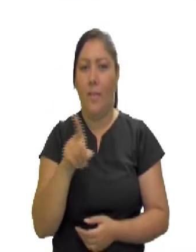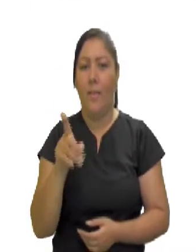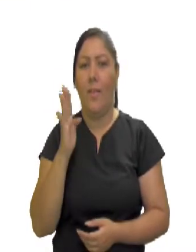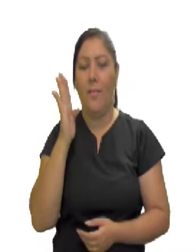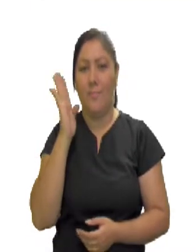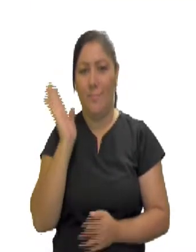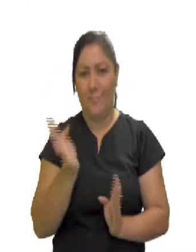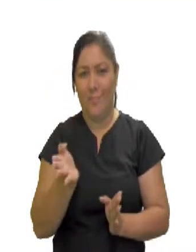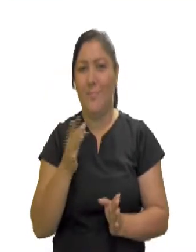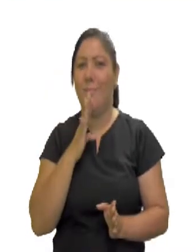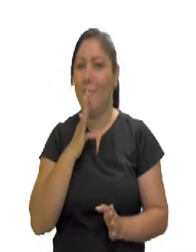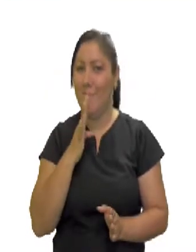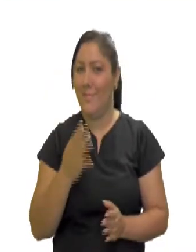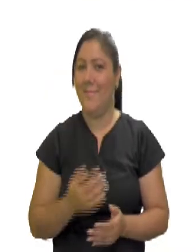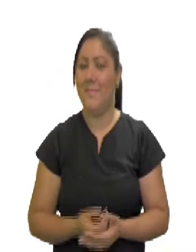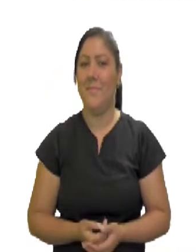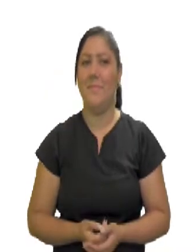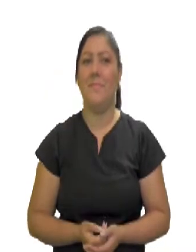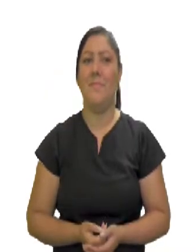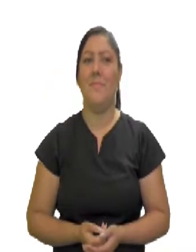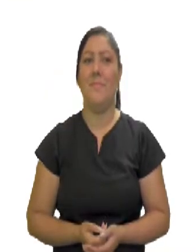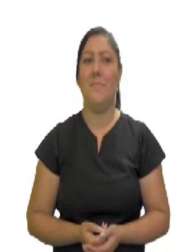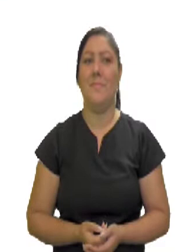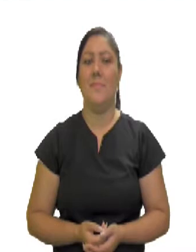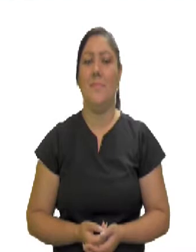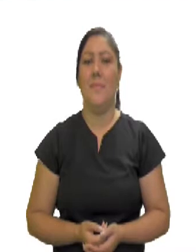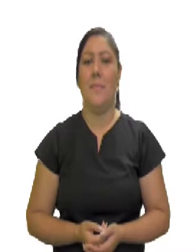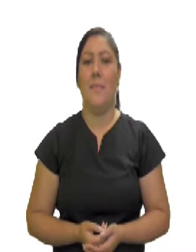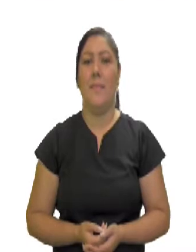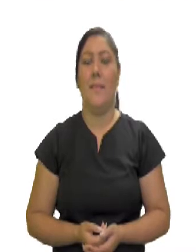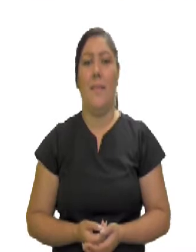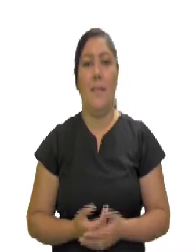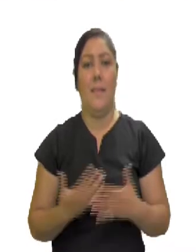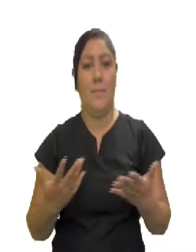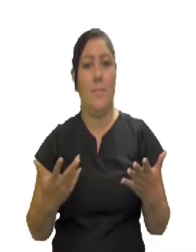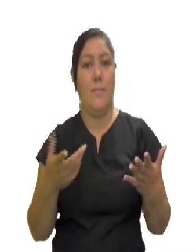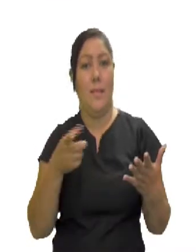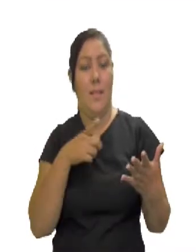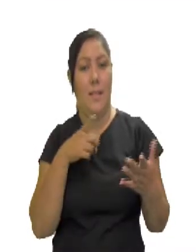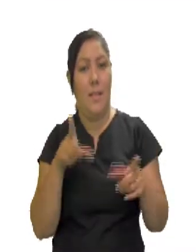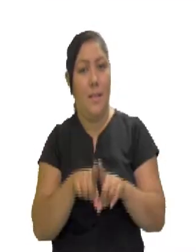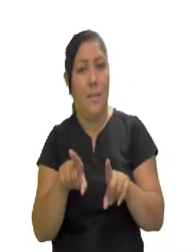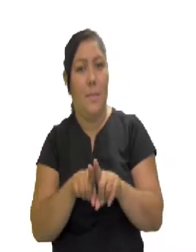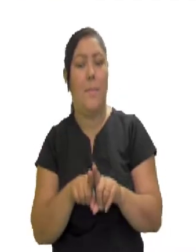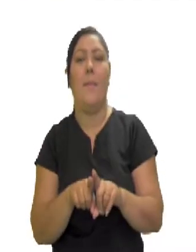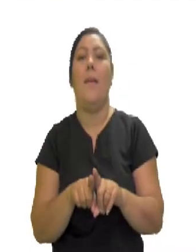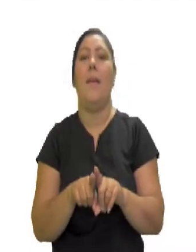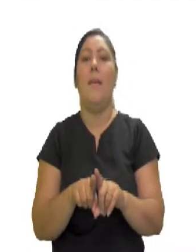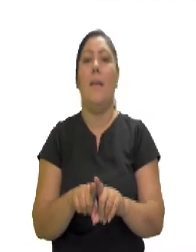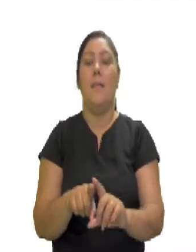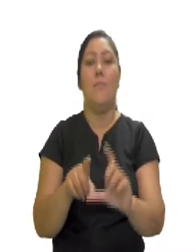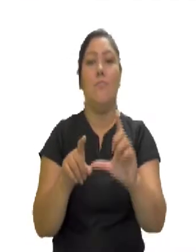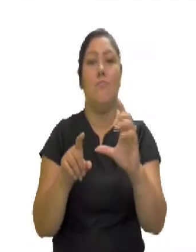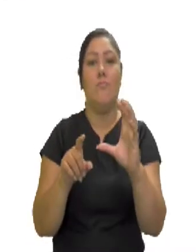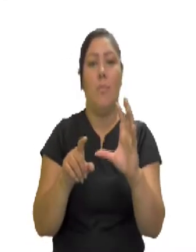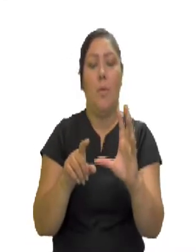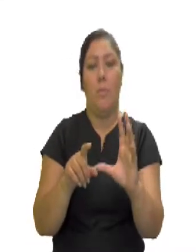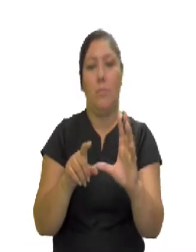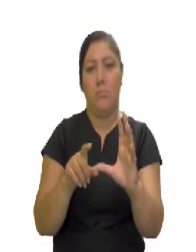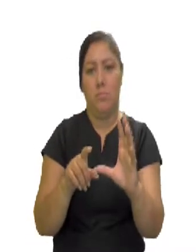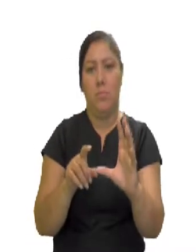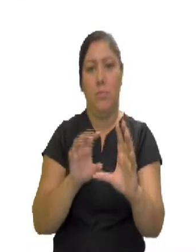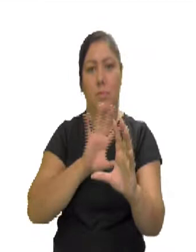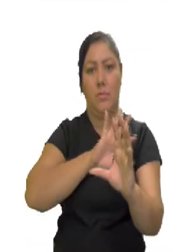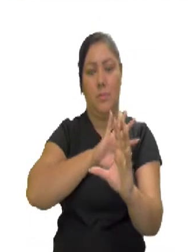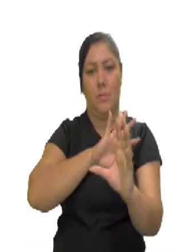domina essa matéria aqui. Vimos também as palavras nos sentidos denotativo e